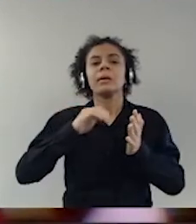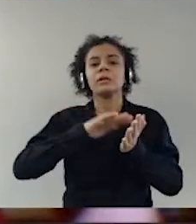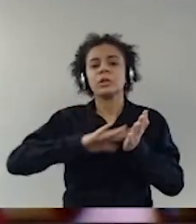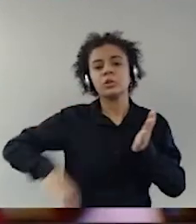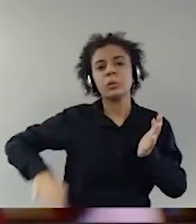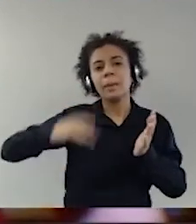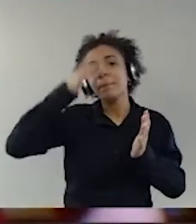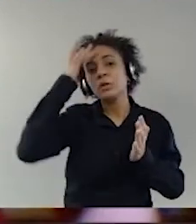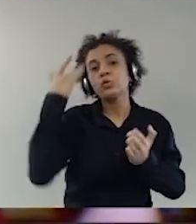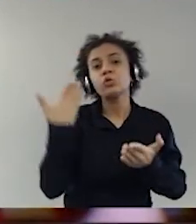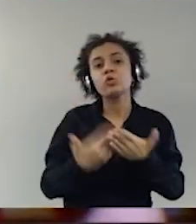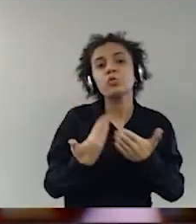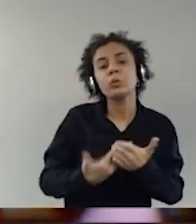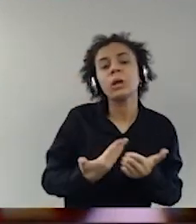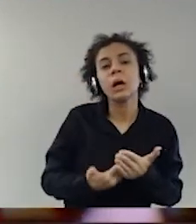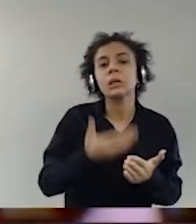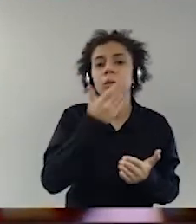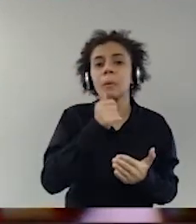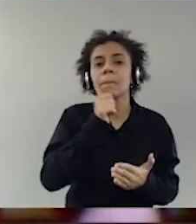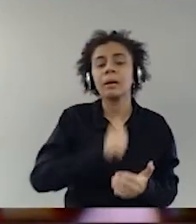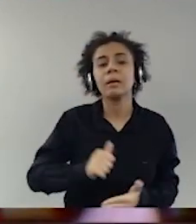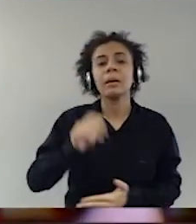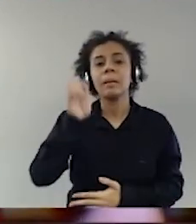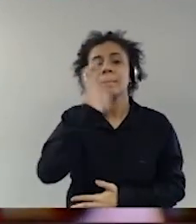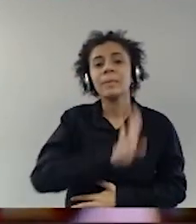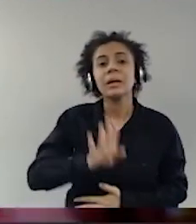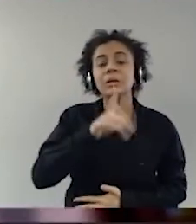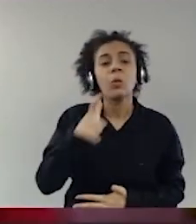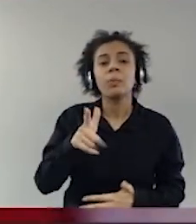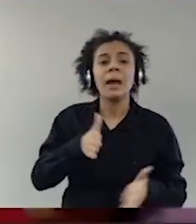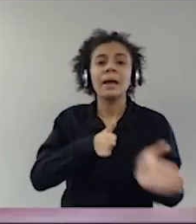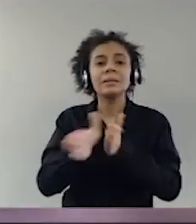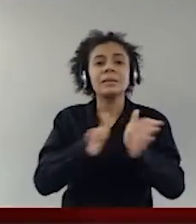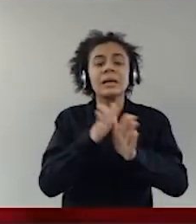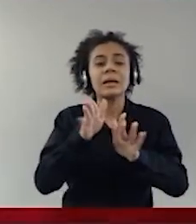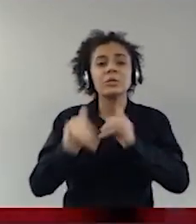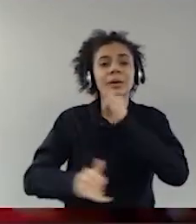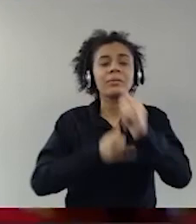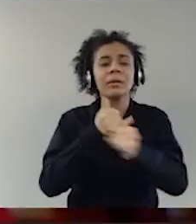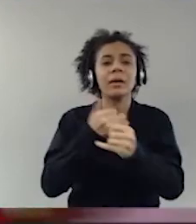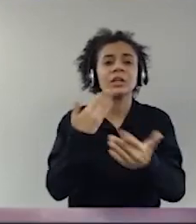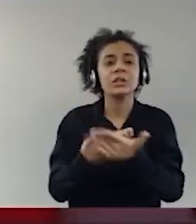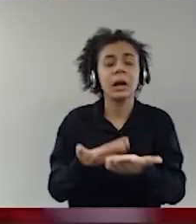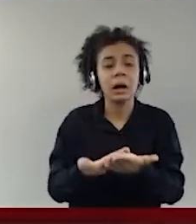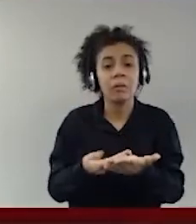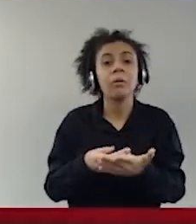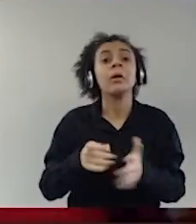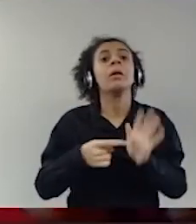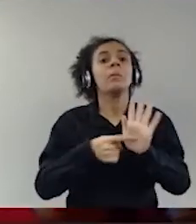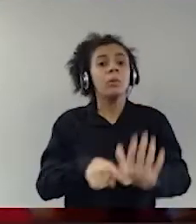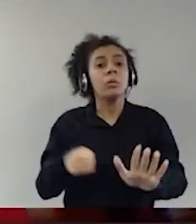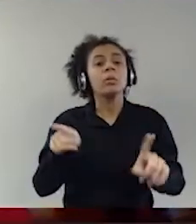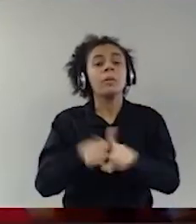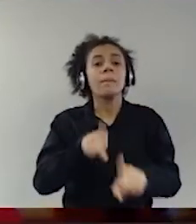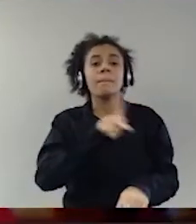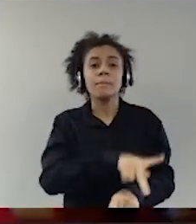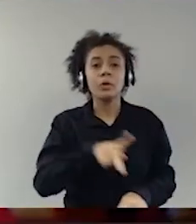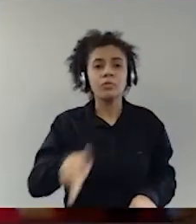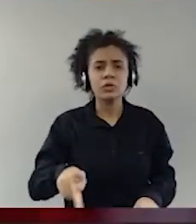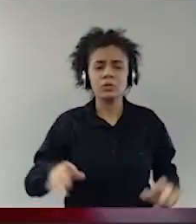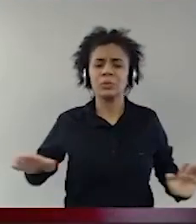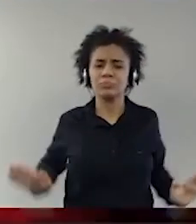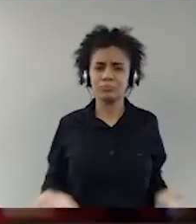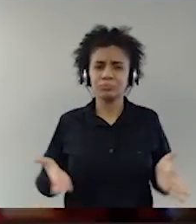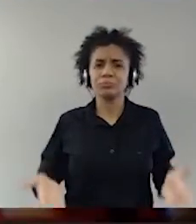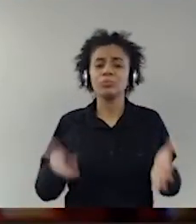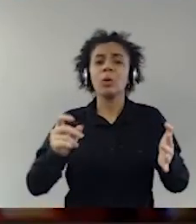dos estudantes, das estudantes desse país. E mostrava uma professora que abriu uma